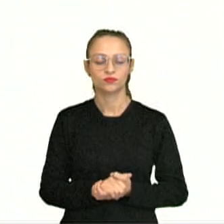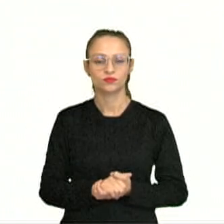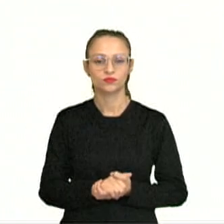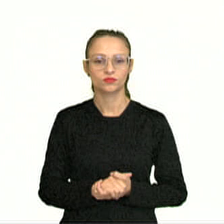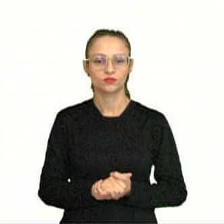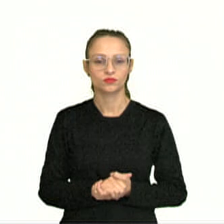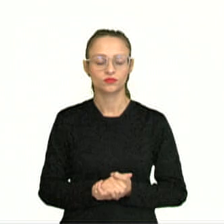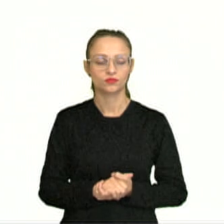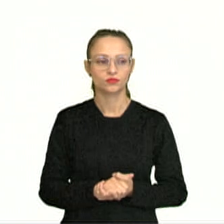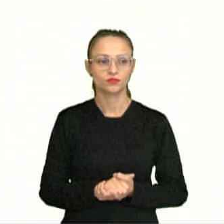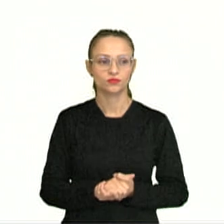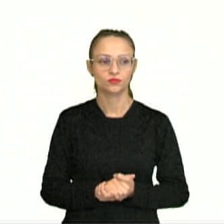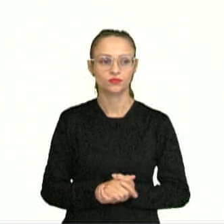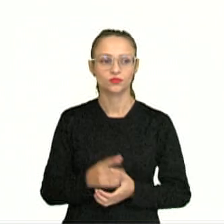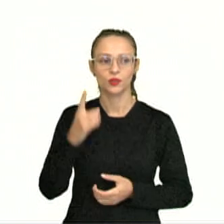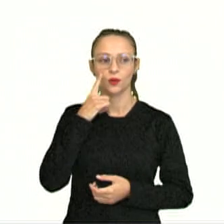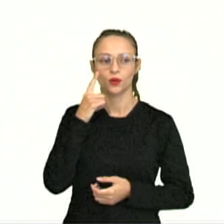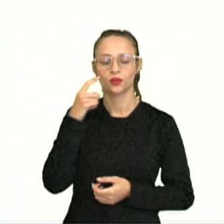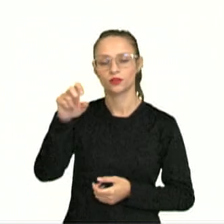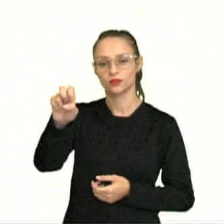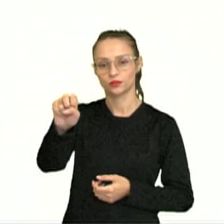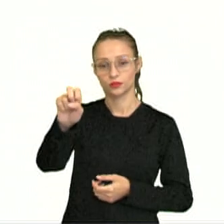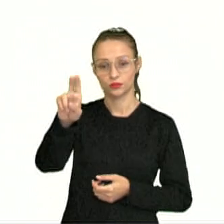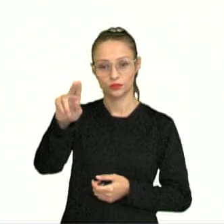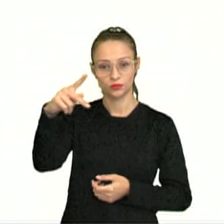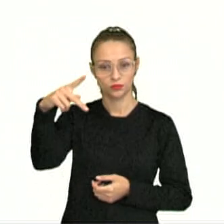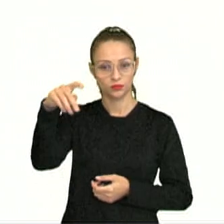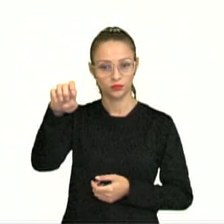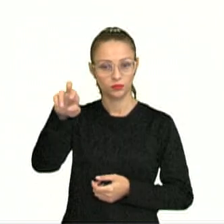adjetivo, más que. E superioridade,